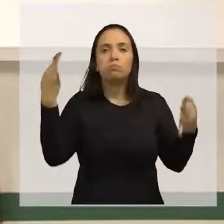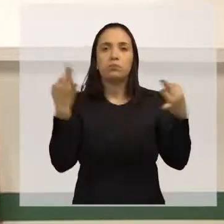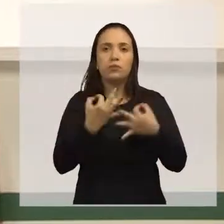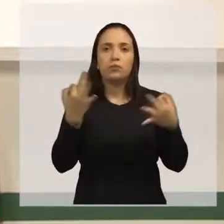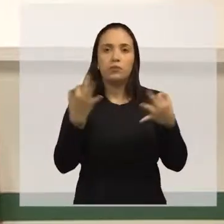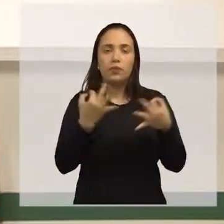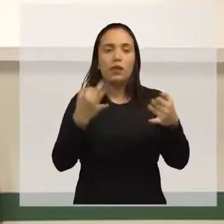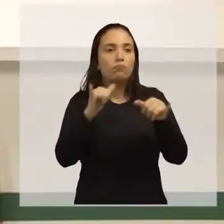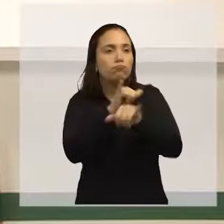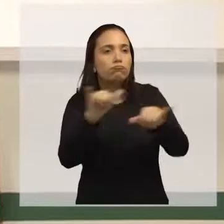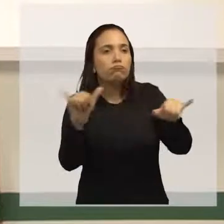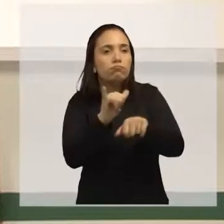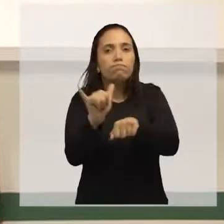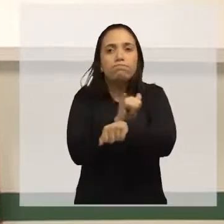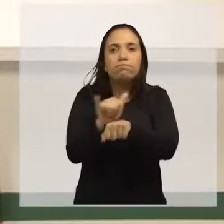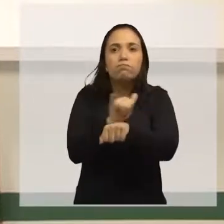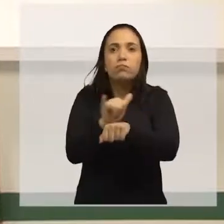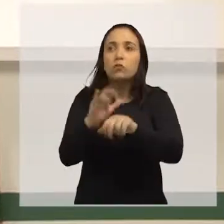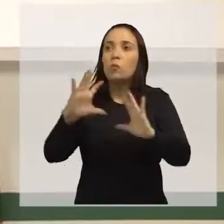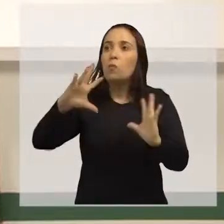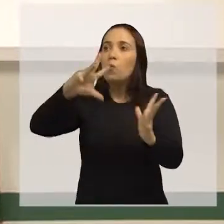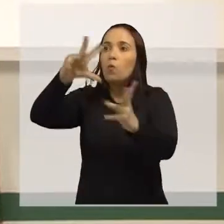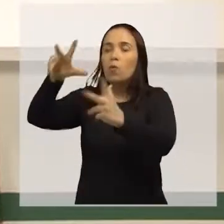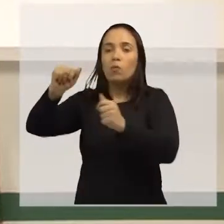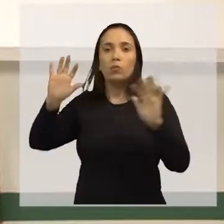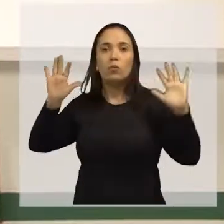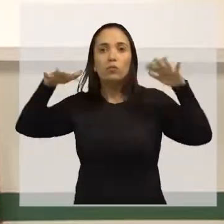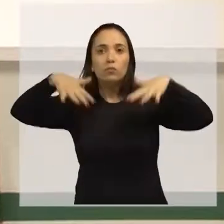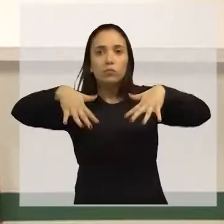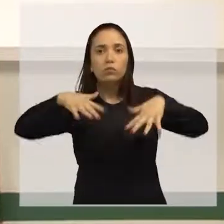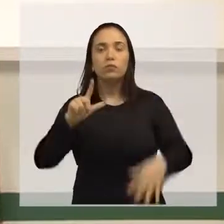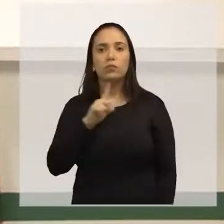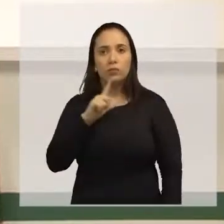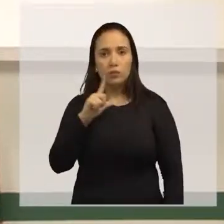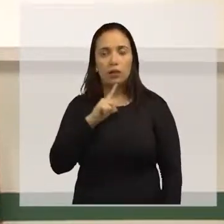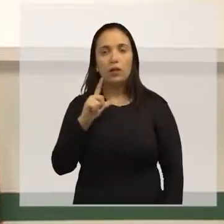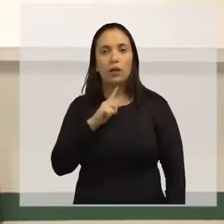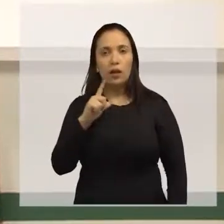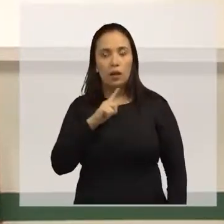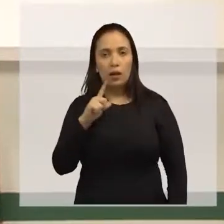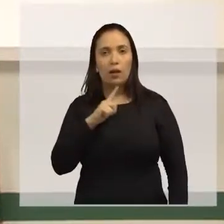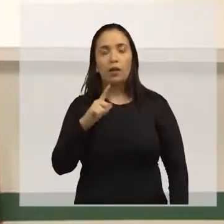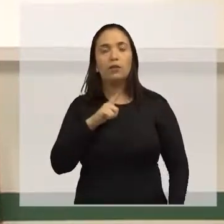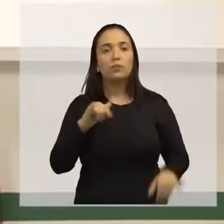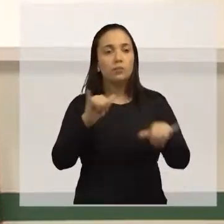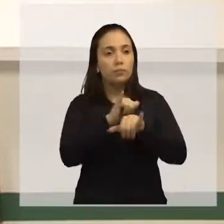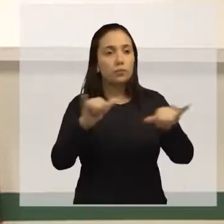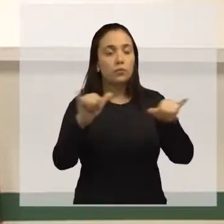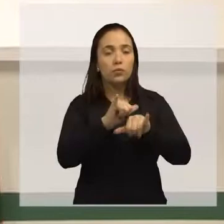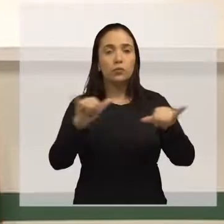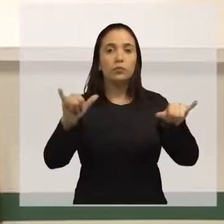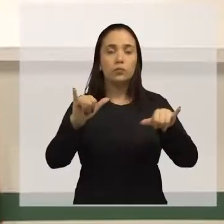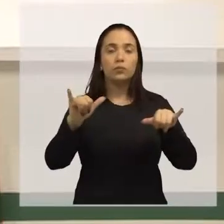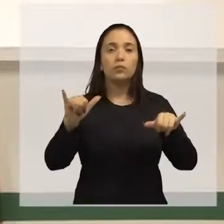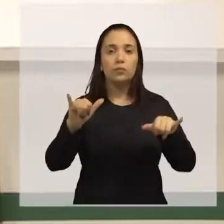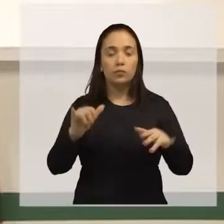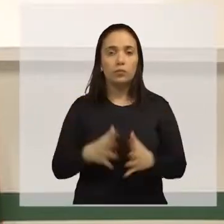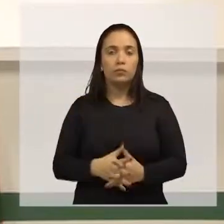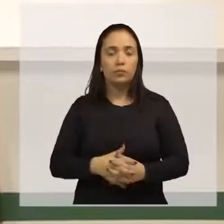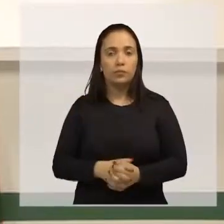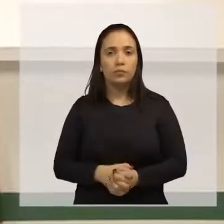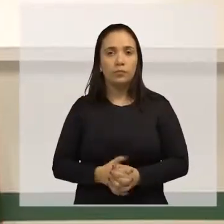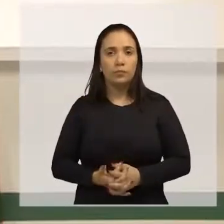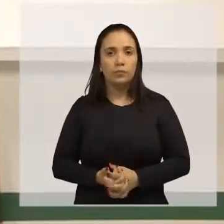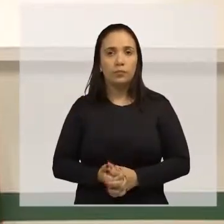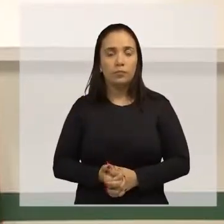brasileiros são respeitados no mundo todo. Nós temos campanha publicitária que são admiradas no mundo todo. Mas é isso mesmo.